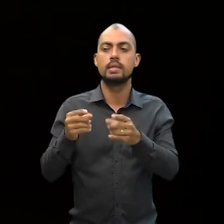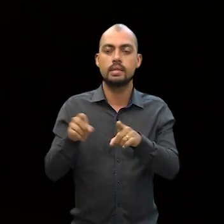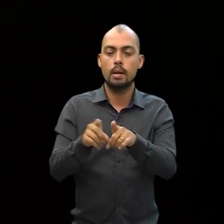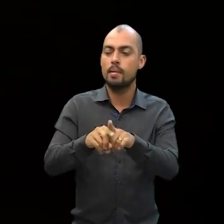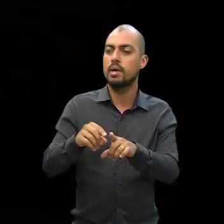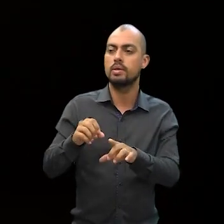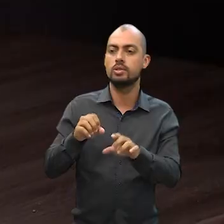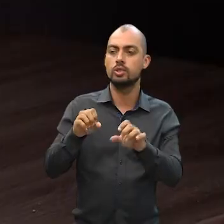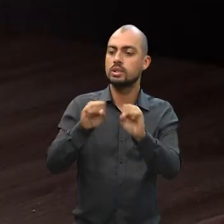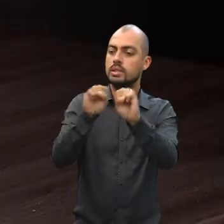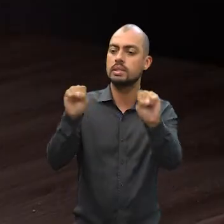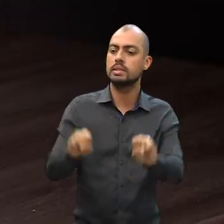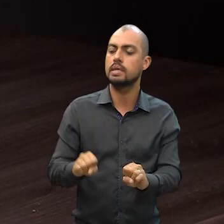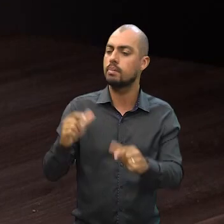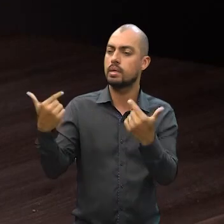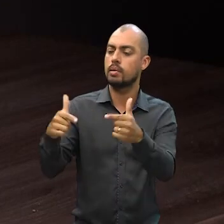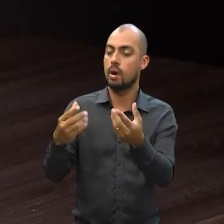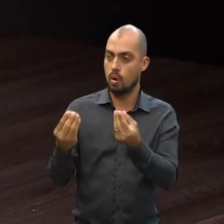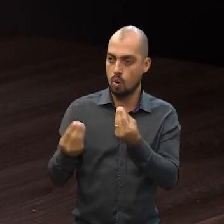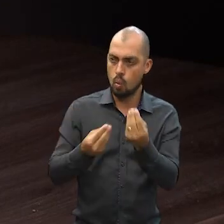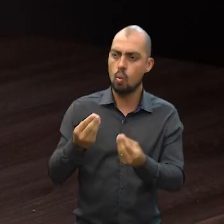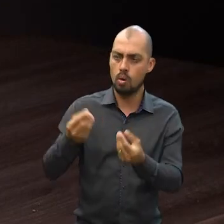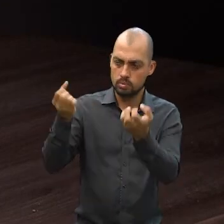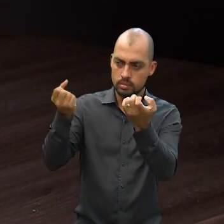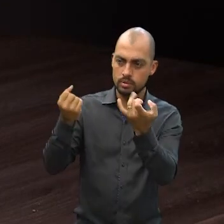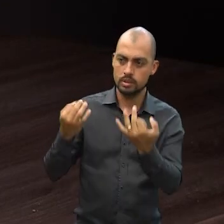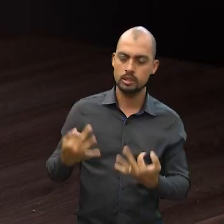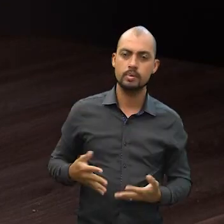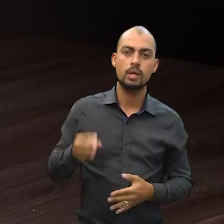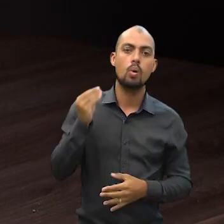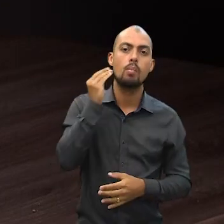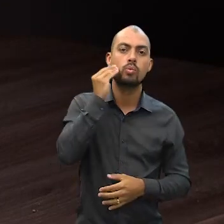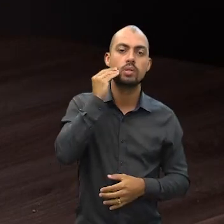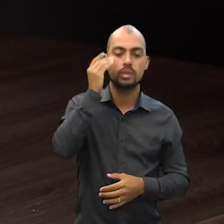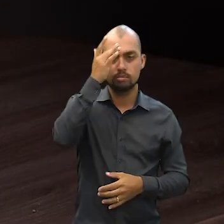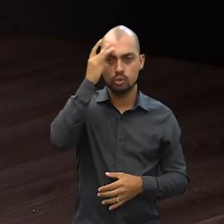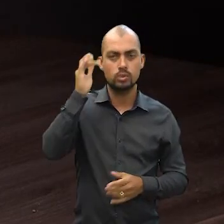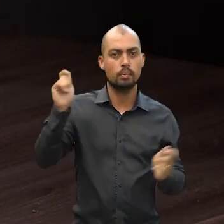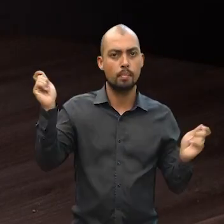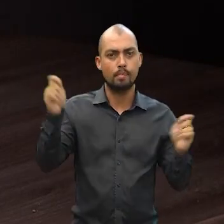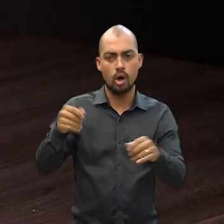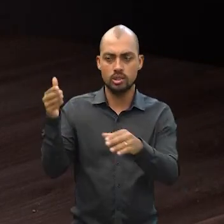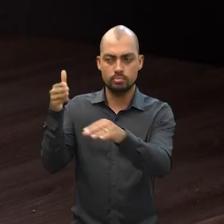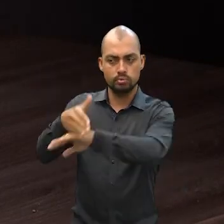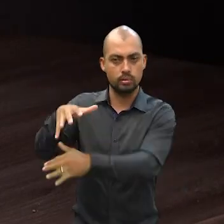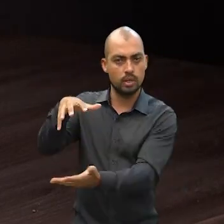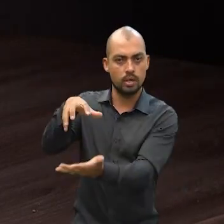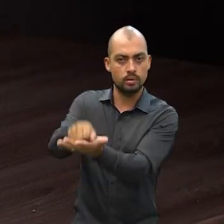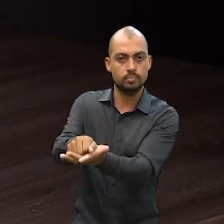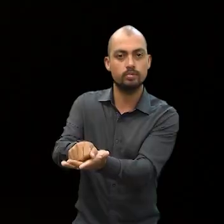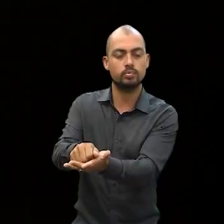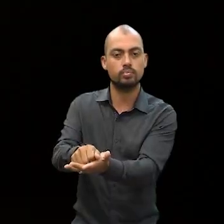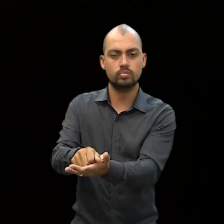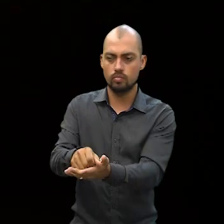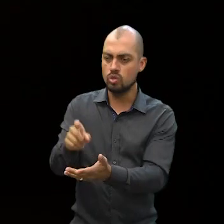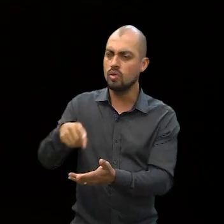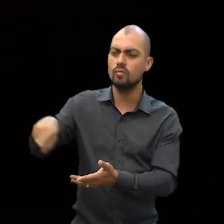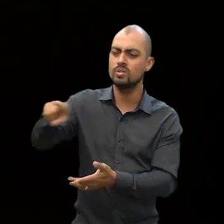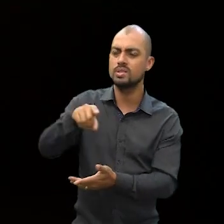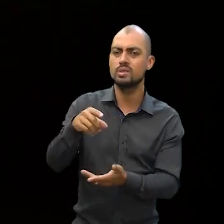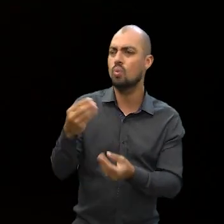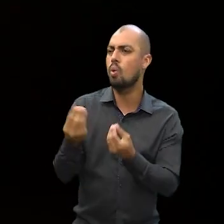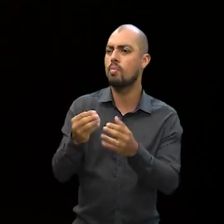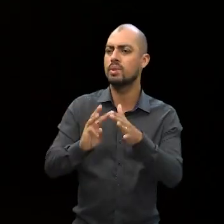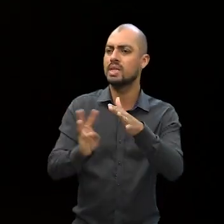o sistema de trabalho, até que como você comentou dessa oportunidade para autônomos, por exemplo, vocês são